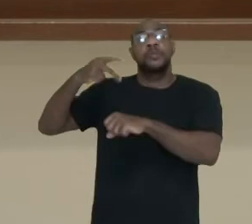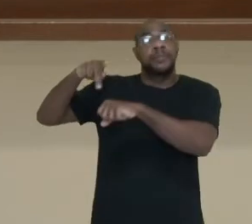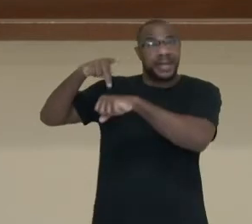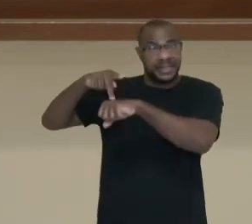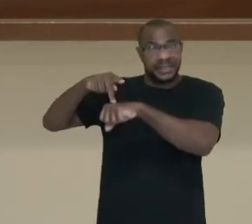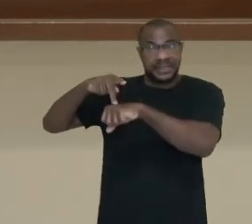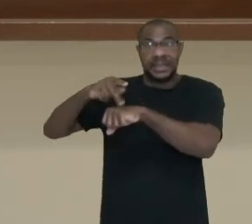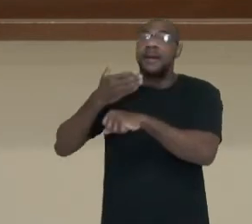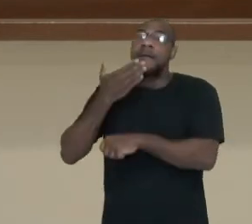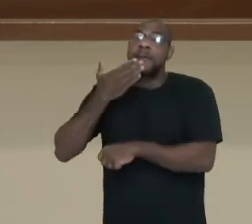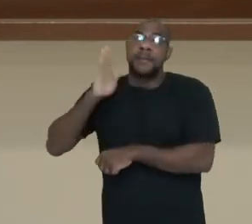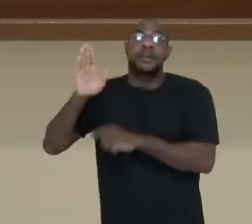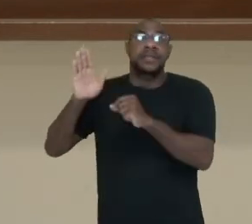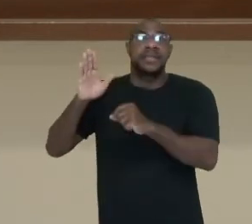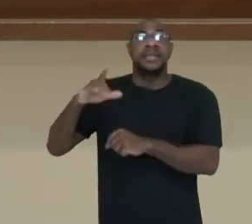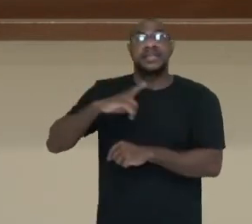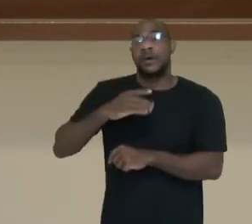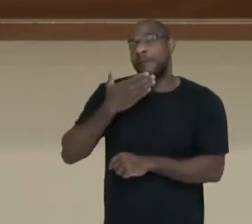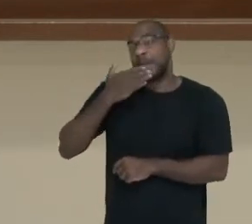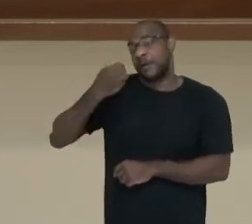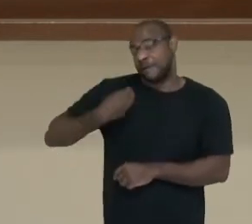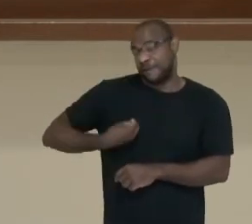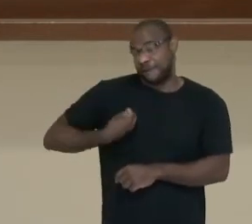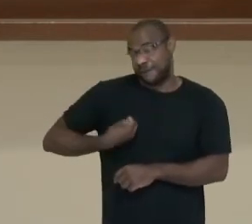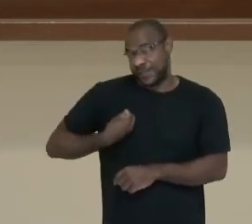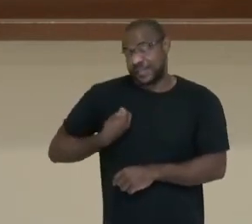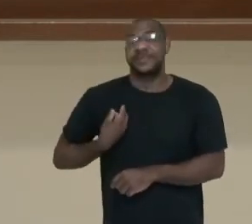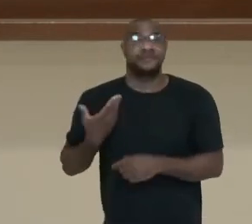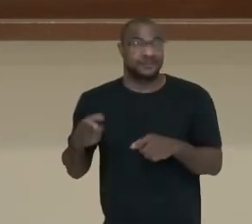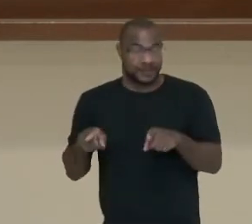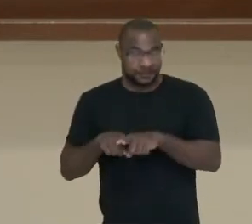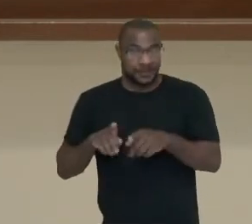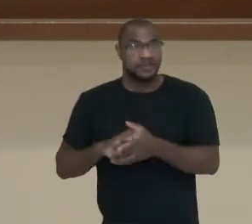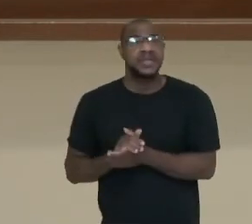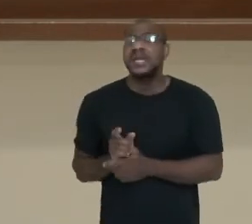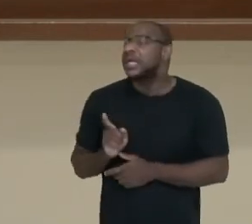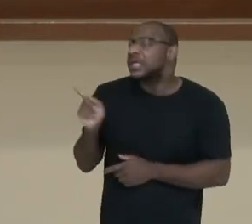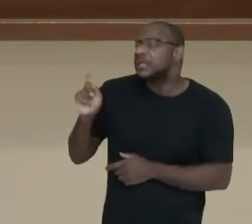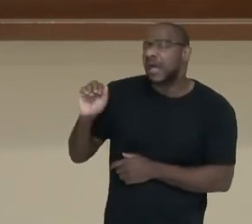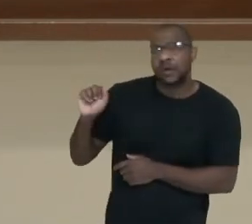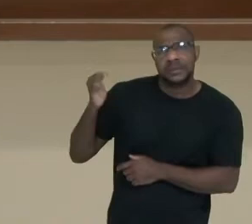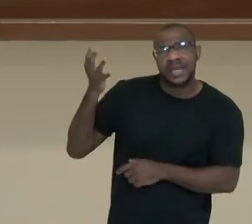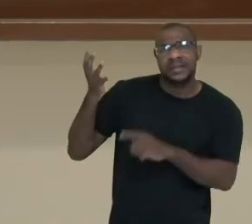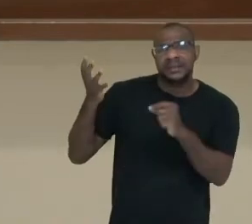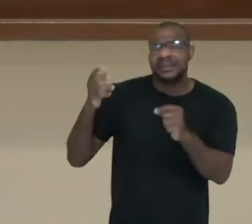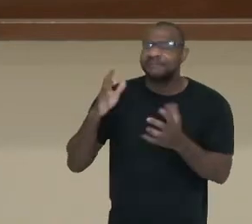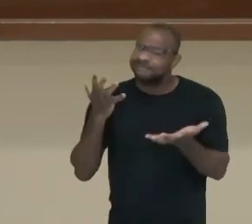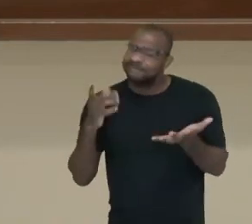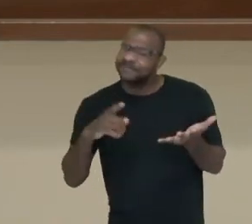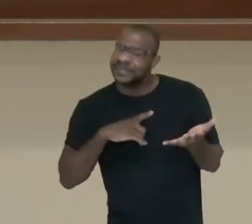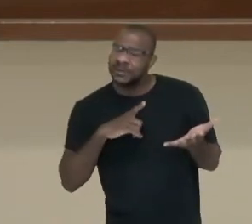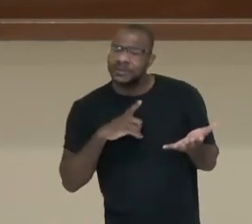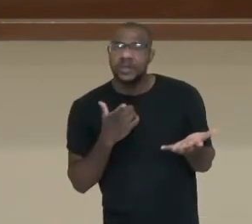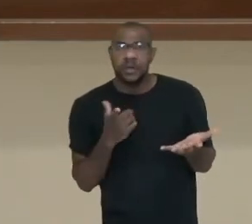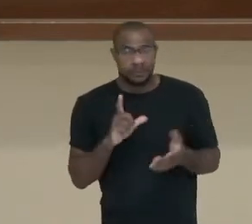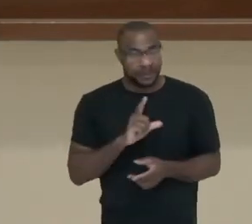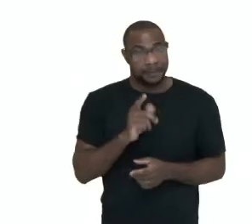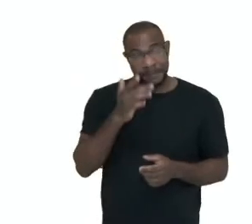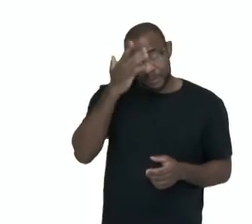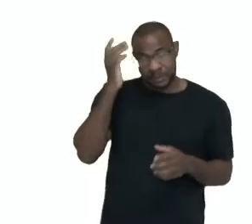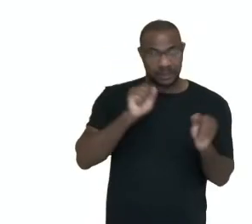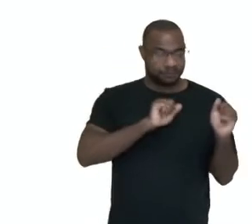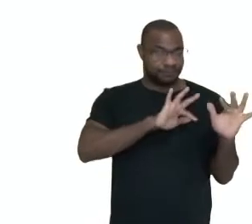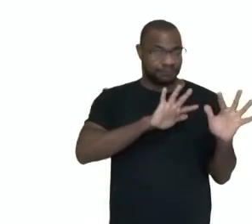melhor condição de vida. E isso, obviamente, faz com que haja uma saída em massa de pessoas